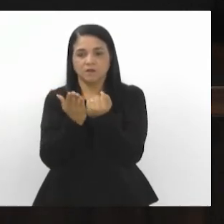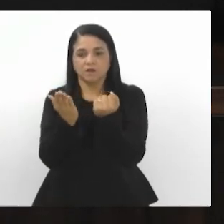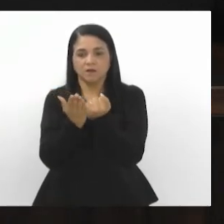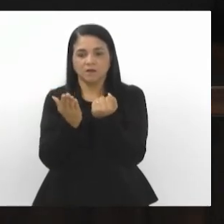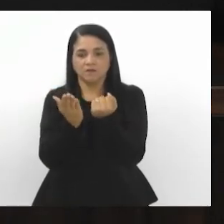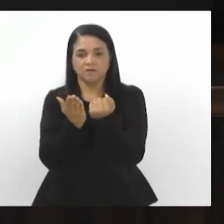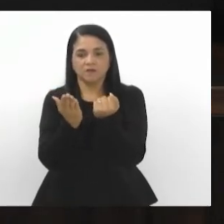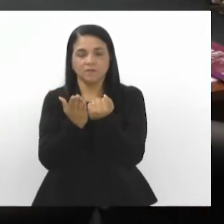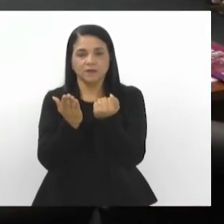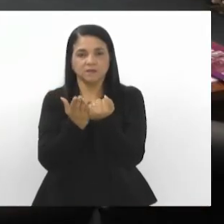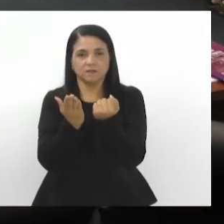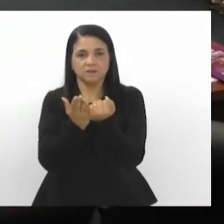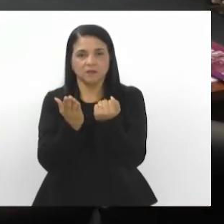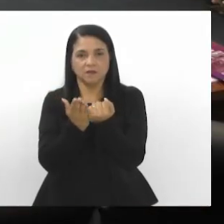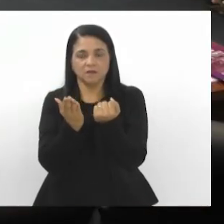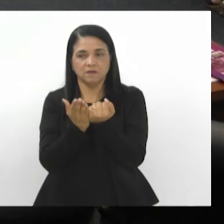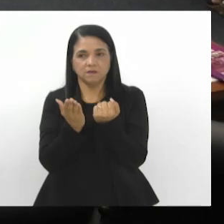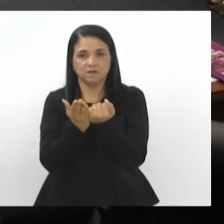favor.